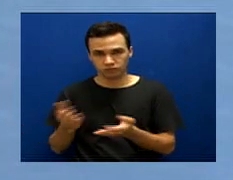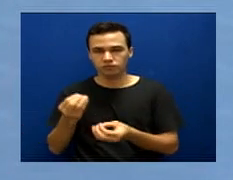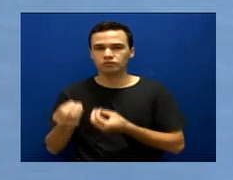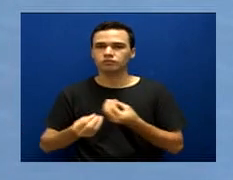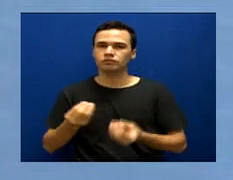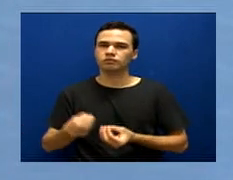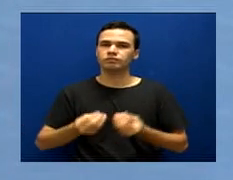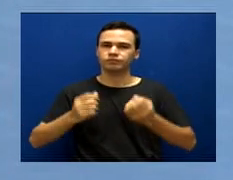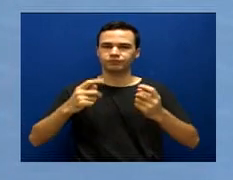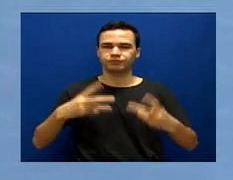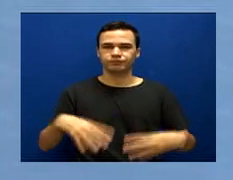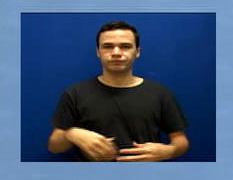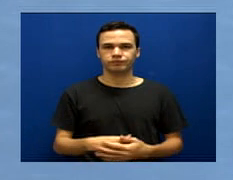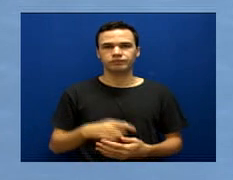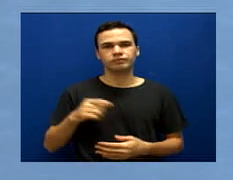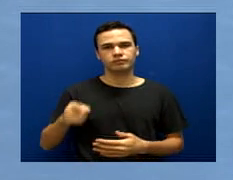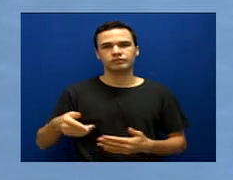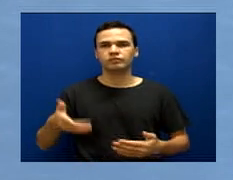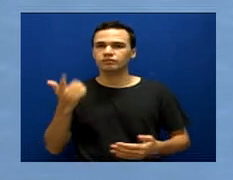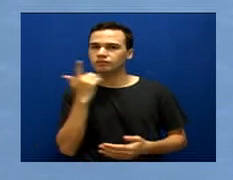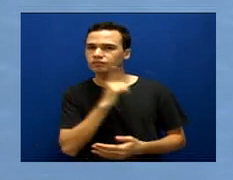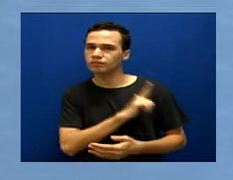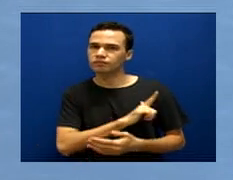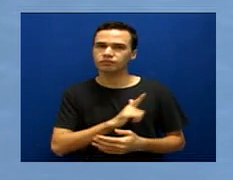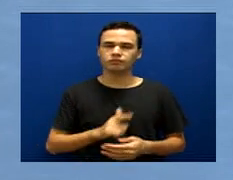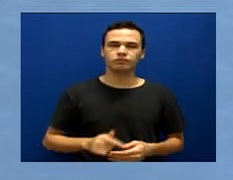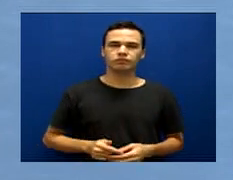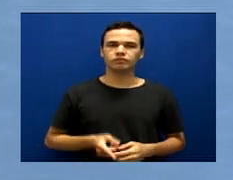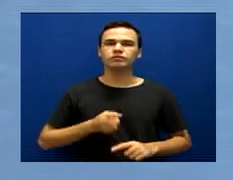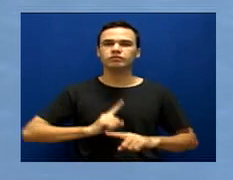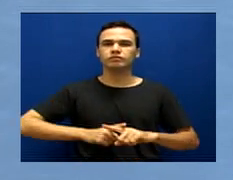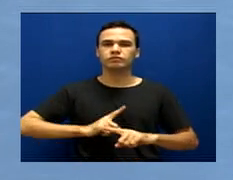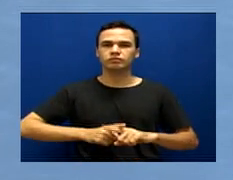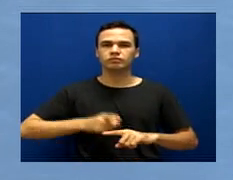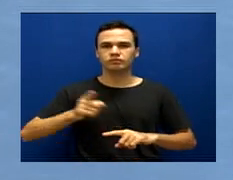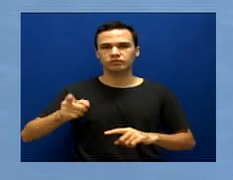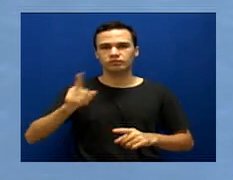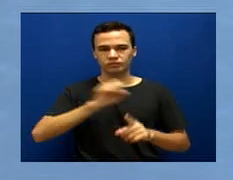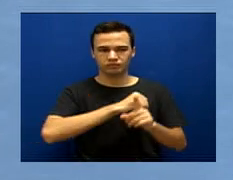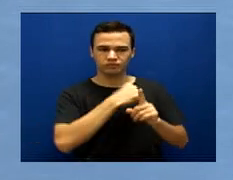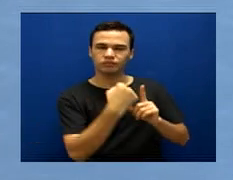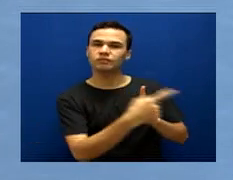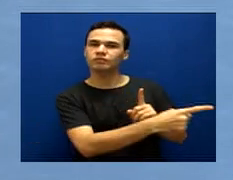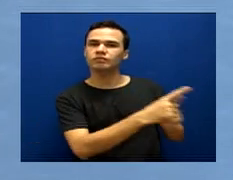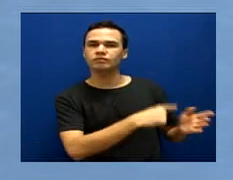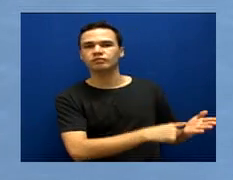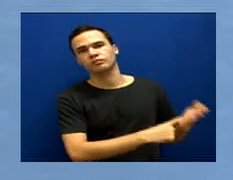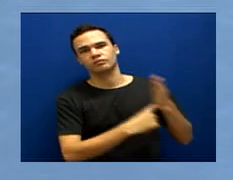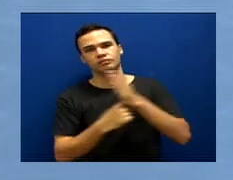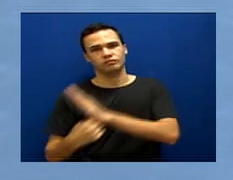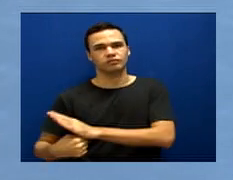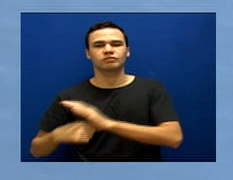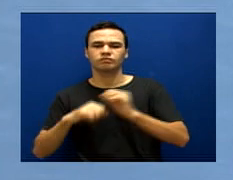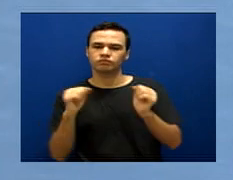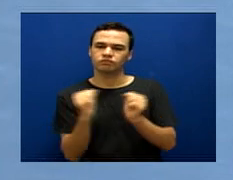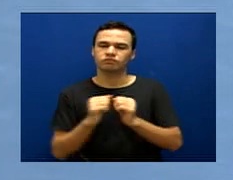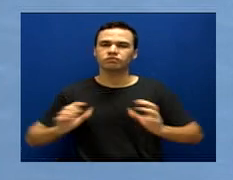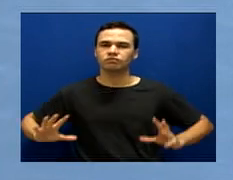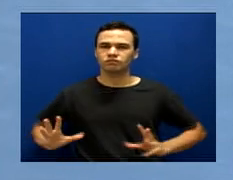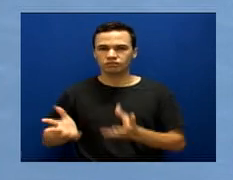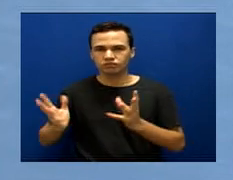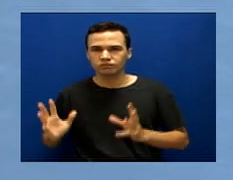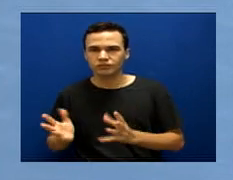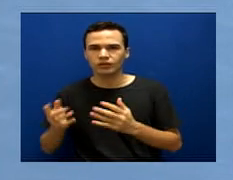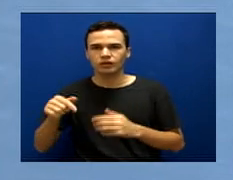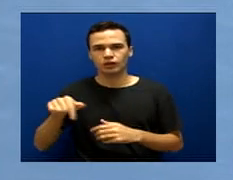né, se mantendo, né, porque a sociedade civil ela está dentro do comitê, agitando também.